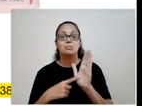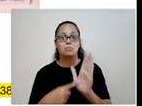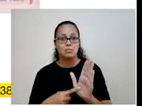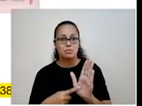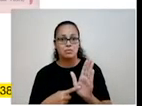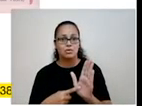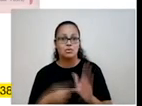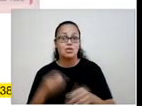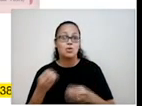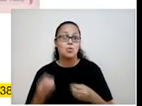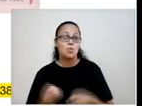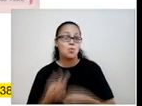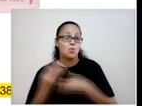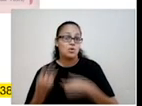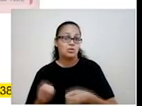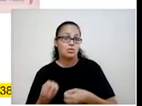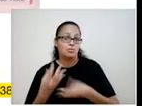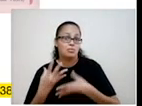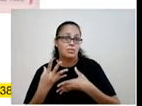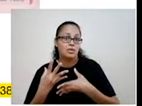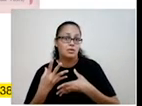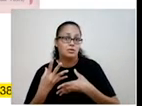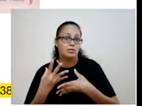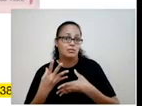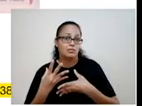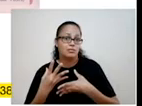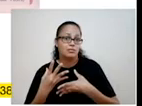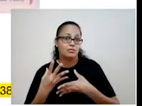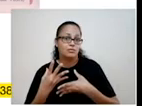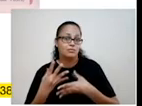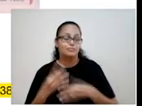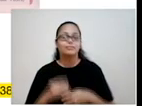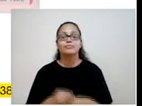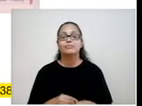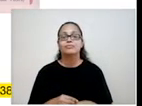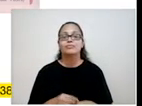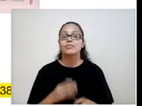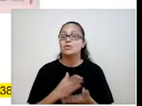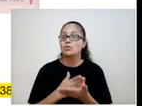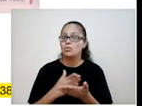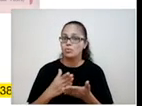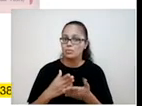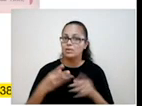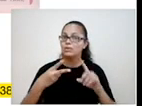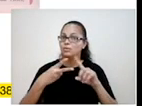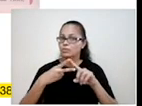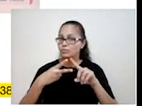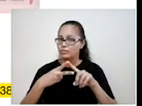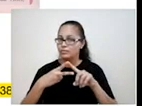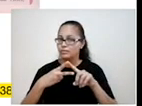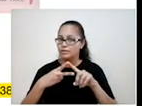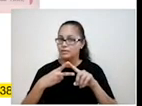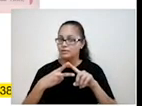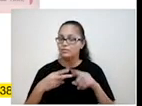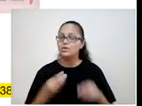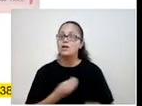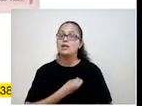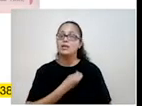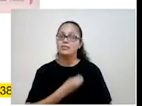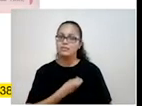o espírito do Renascimento. Então, começando por Da Vinci. Da Vinci, que viveu